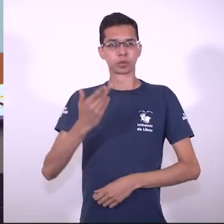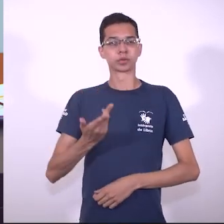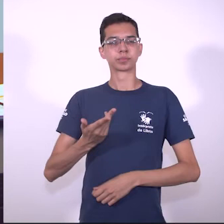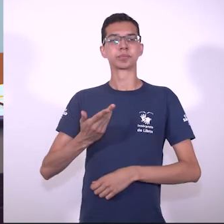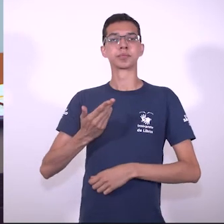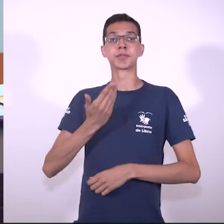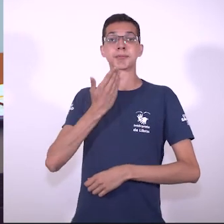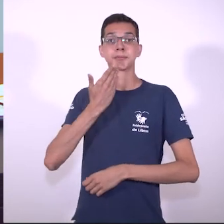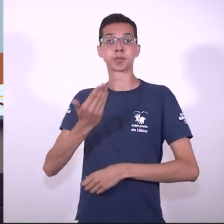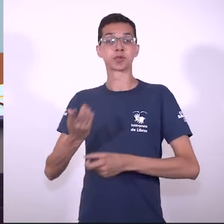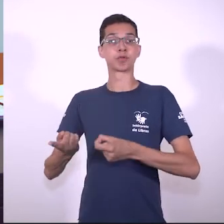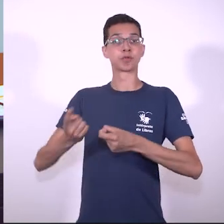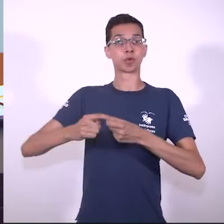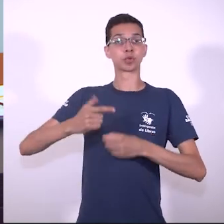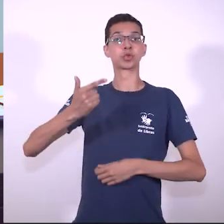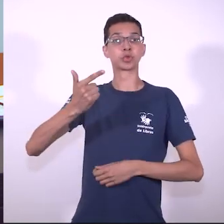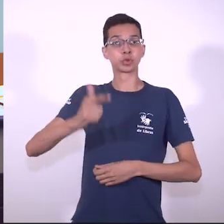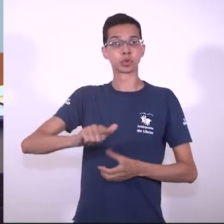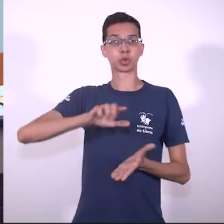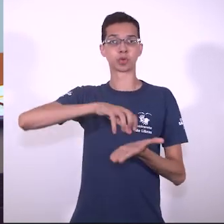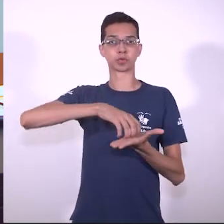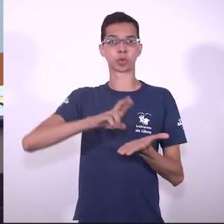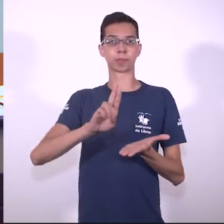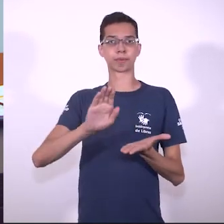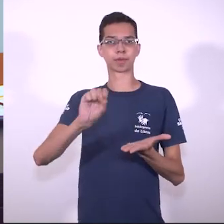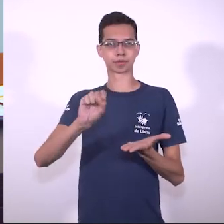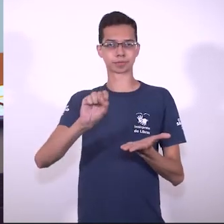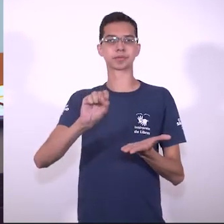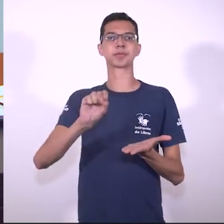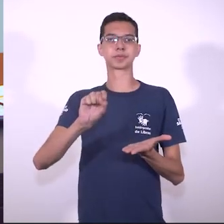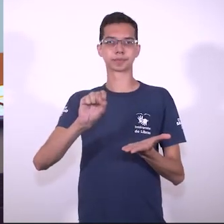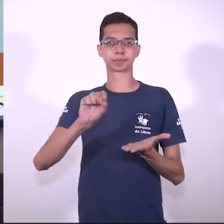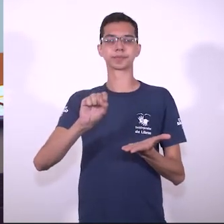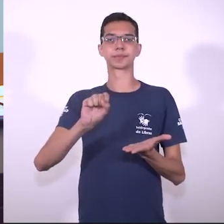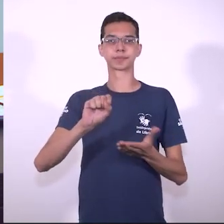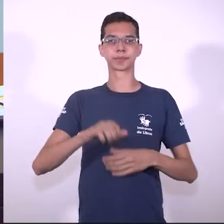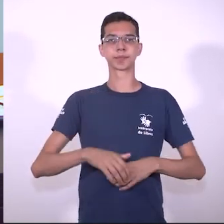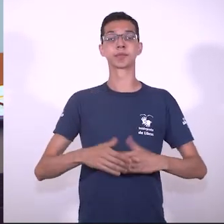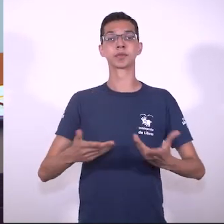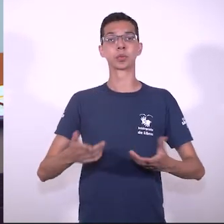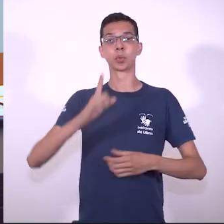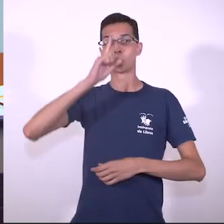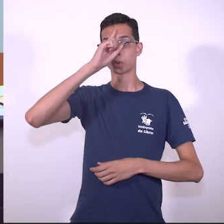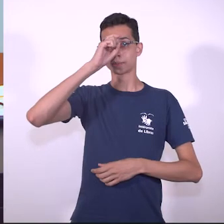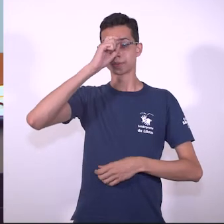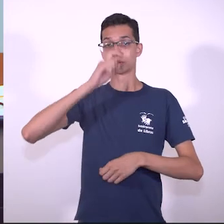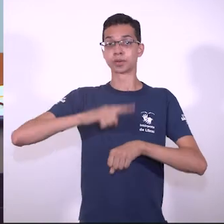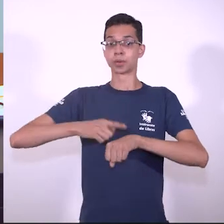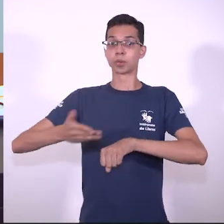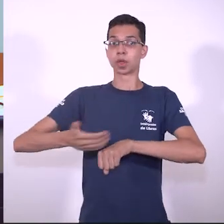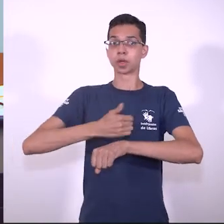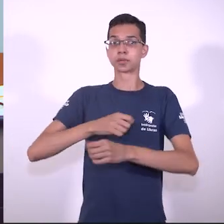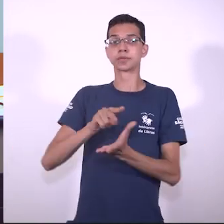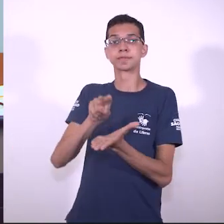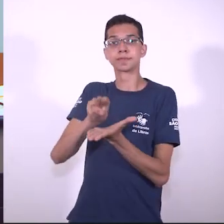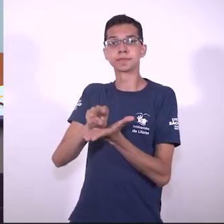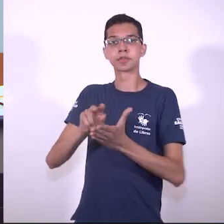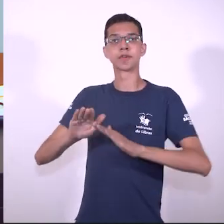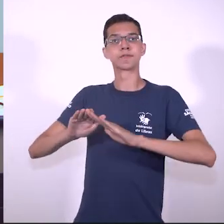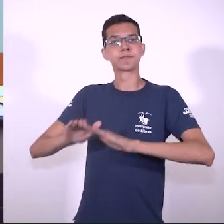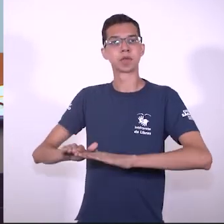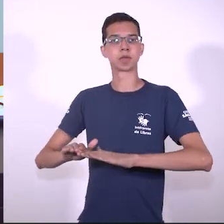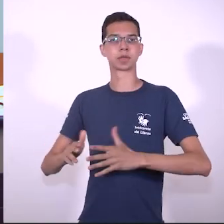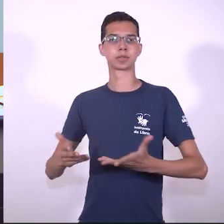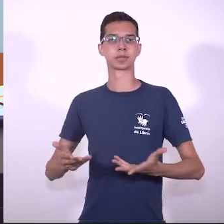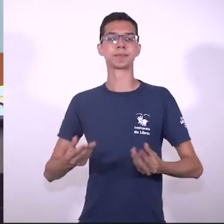voltar novamente na unidade básica, e assim a gente proceder a uma internação precoce, um tratamento precoce, para que esse